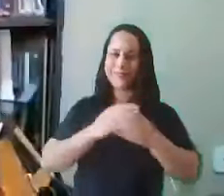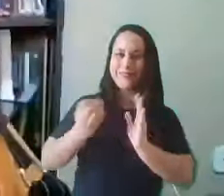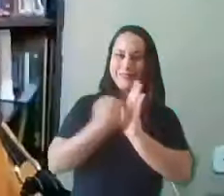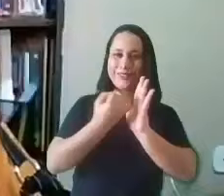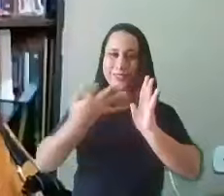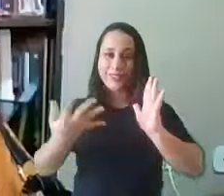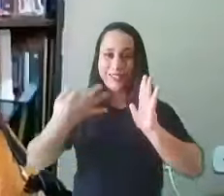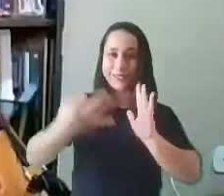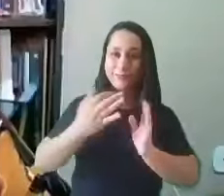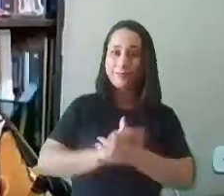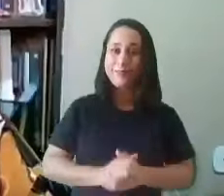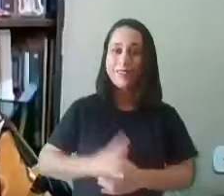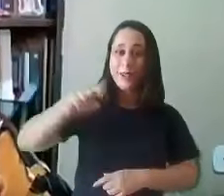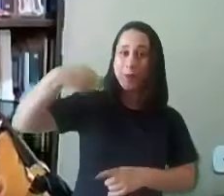Tchau, pessoal. Tchau.